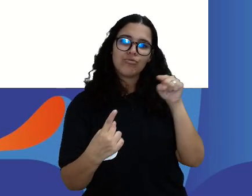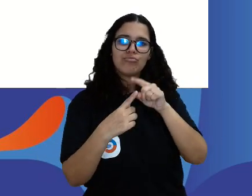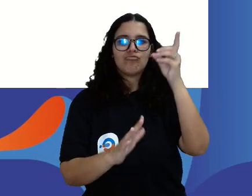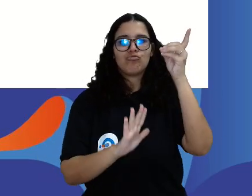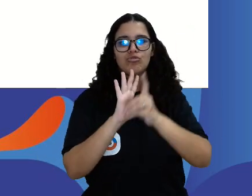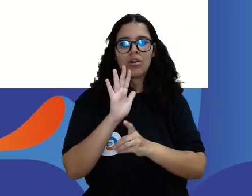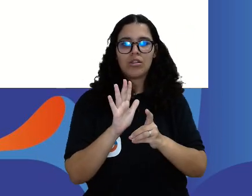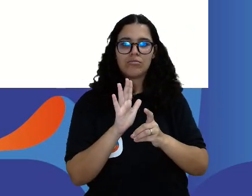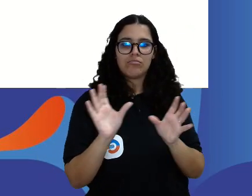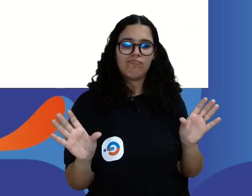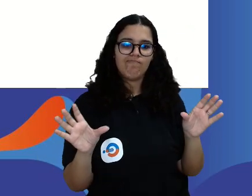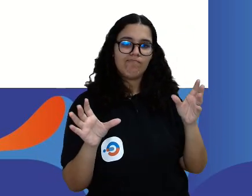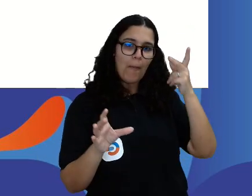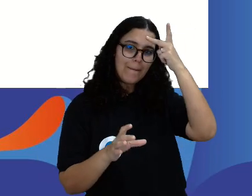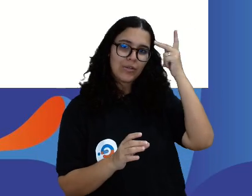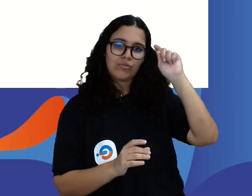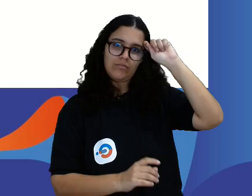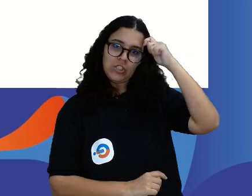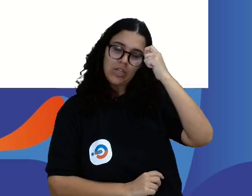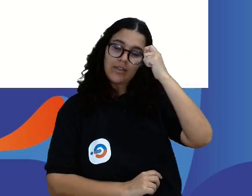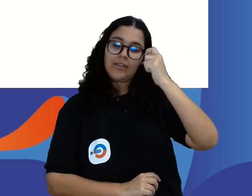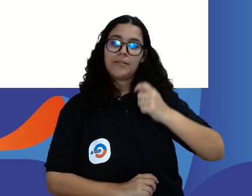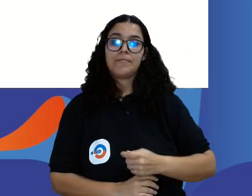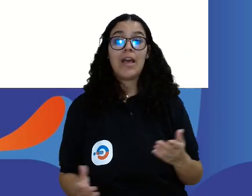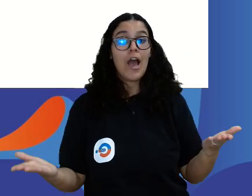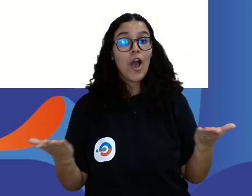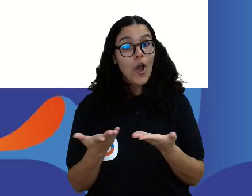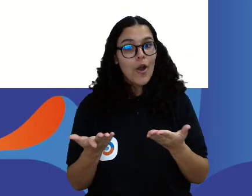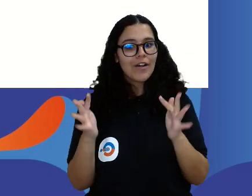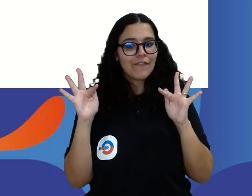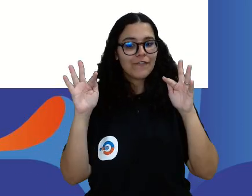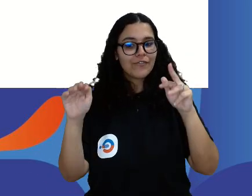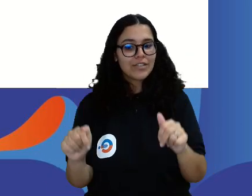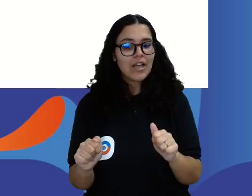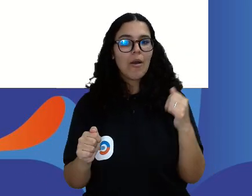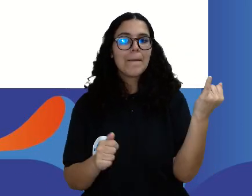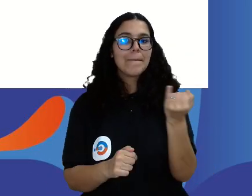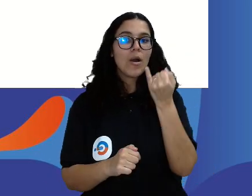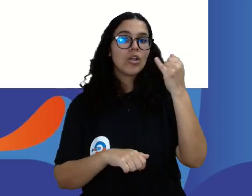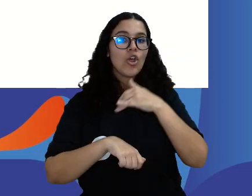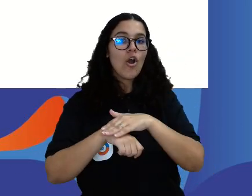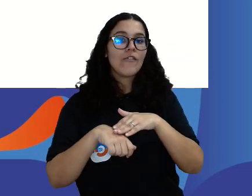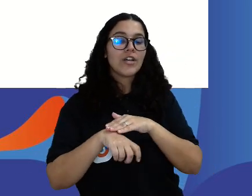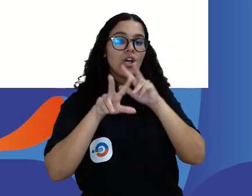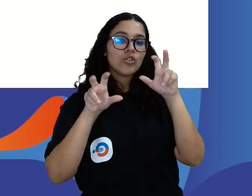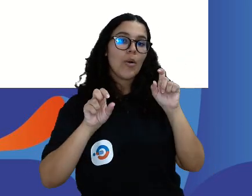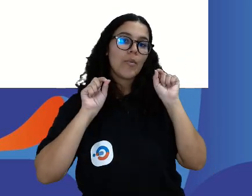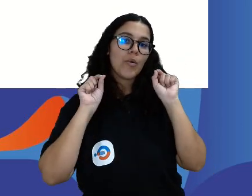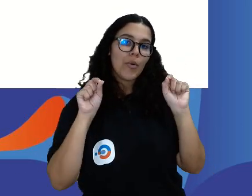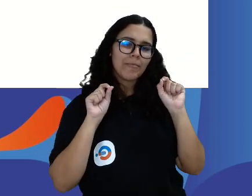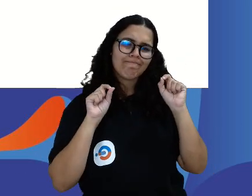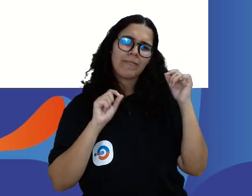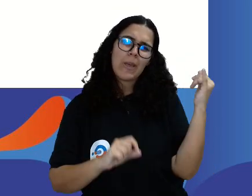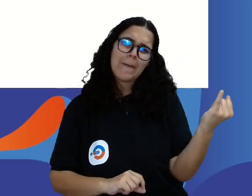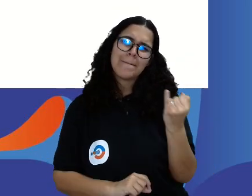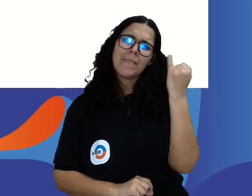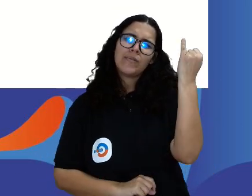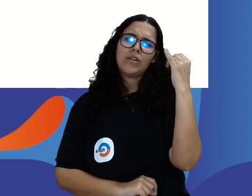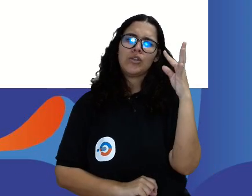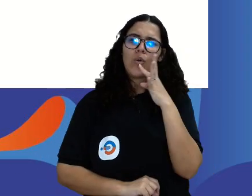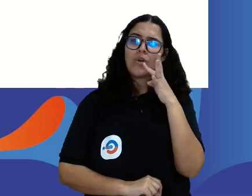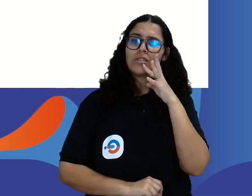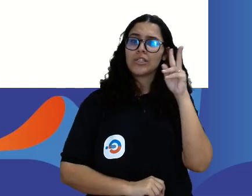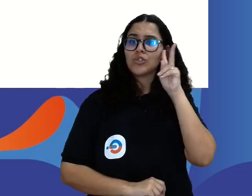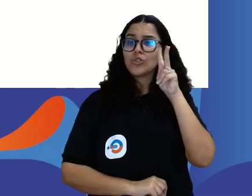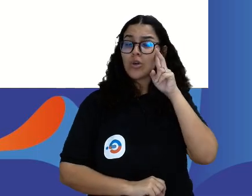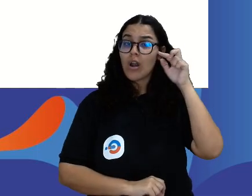E, para a gente finalizar, vale ressaltar que é importante a gente conhecer a história do nosso